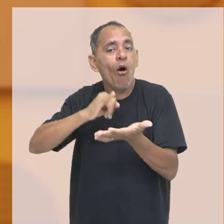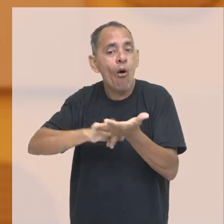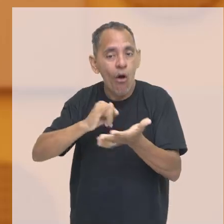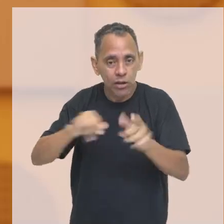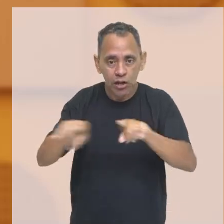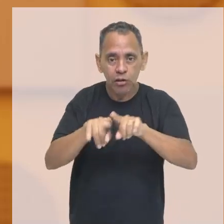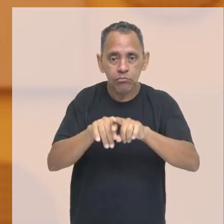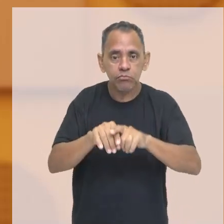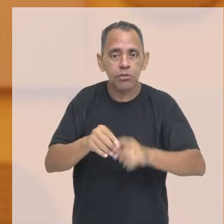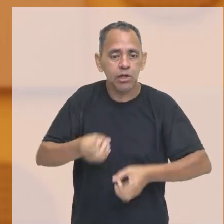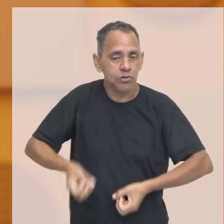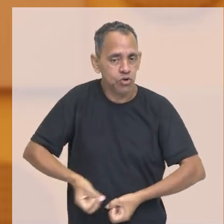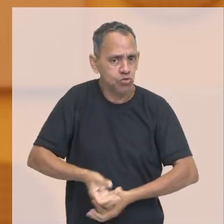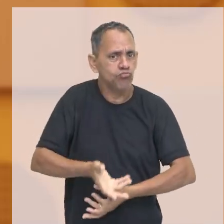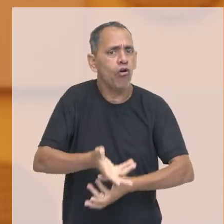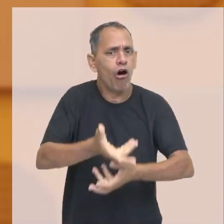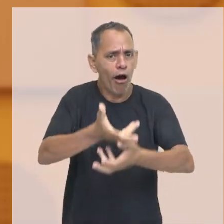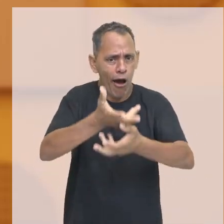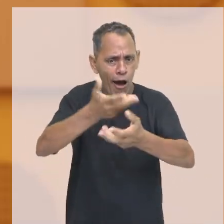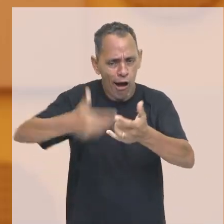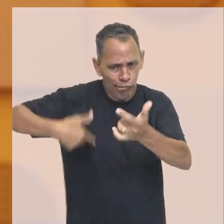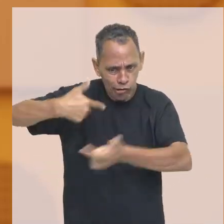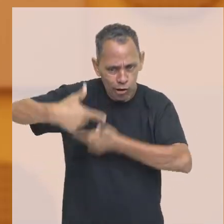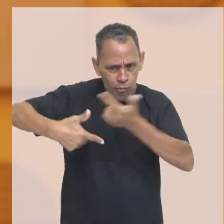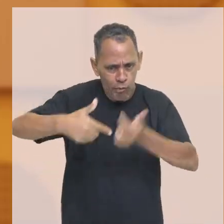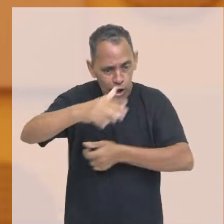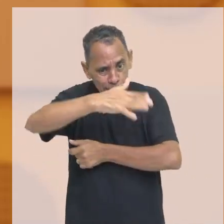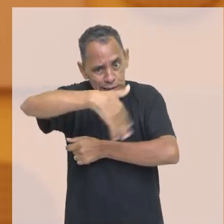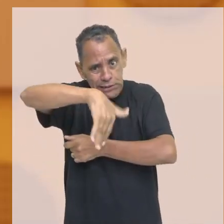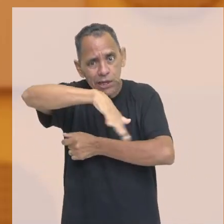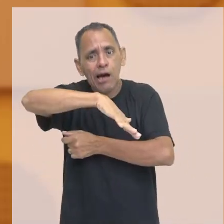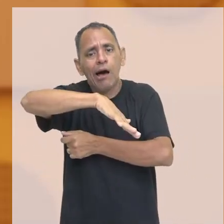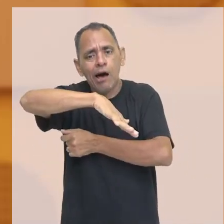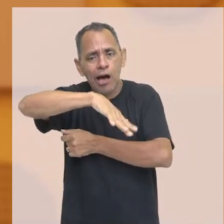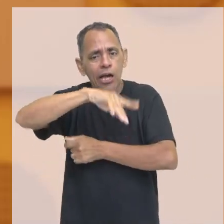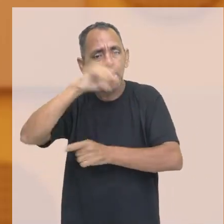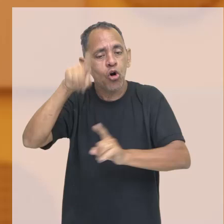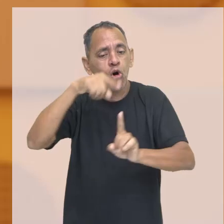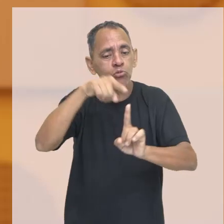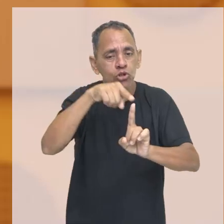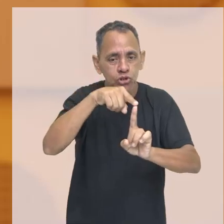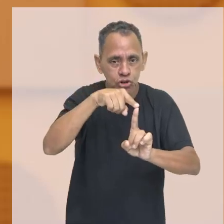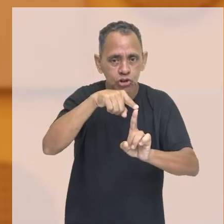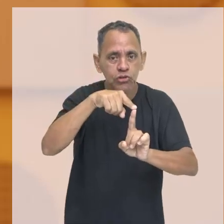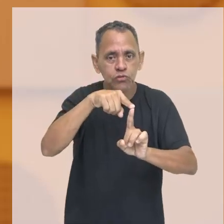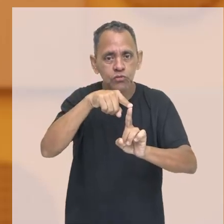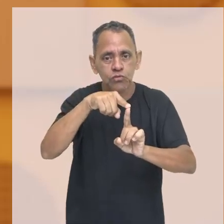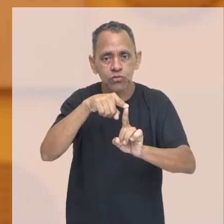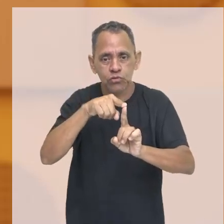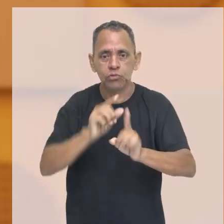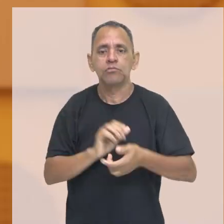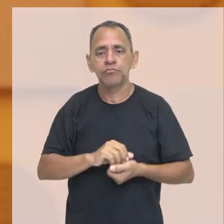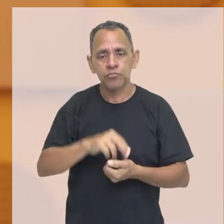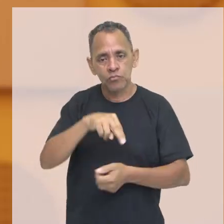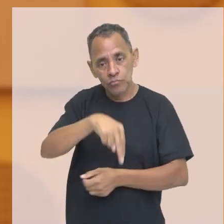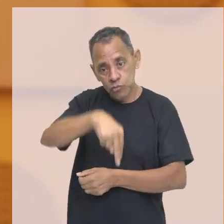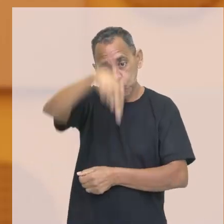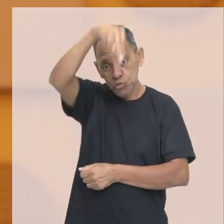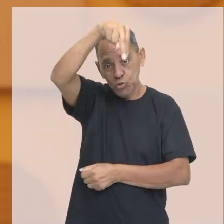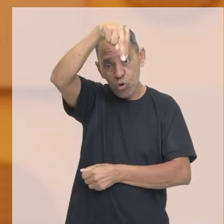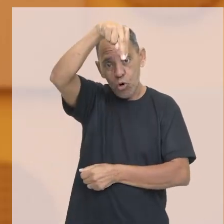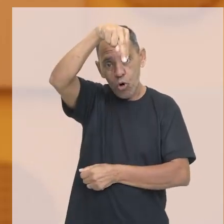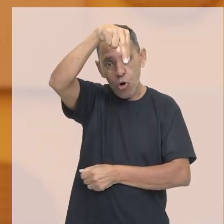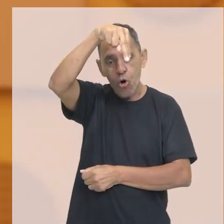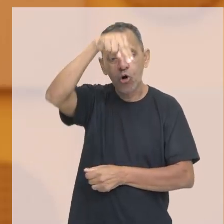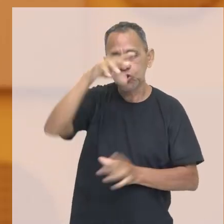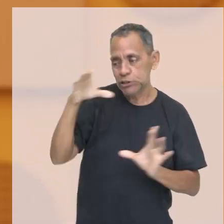para a região, mais uma vez, com a finalidade de integrar a região norte ao restante do país. Foi